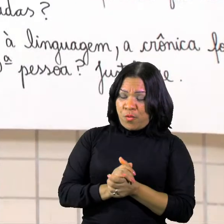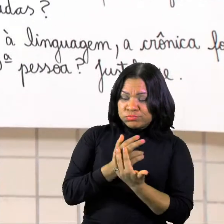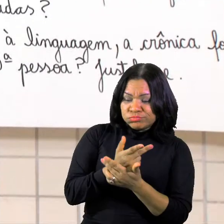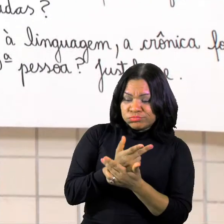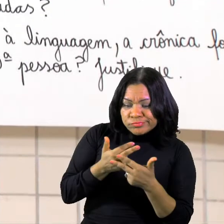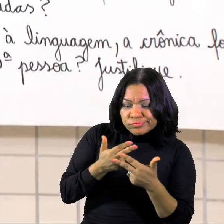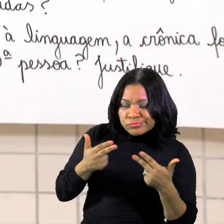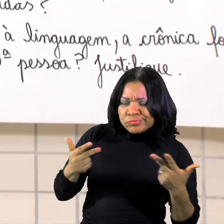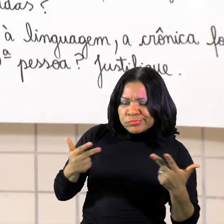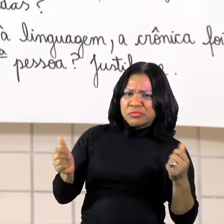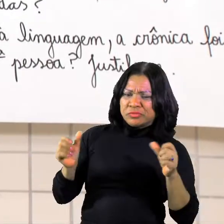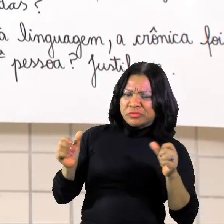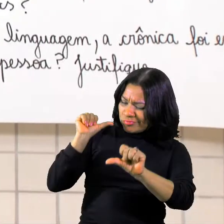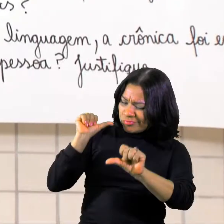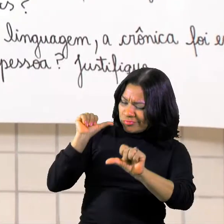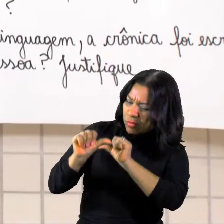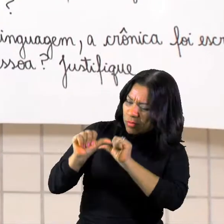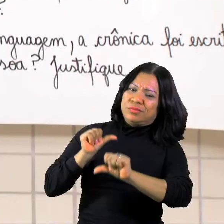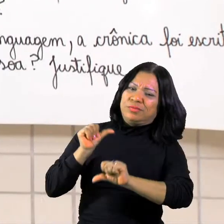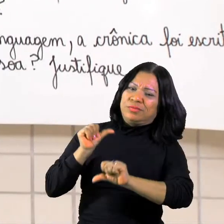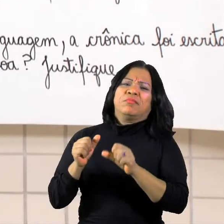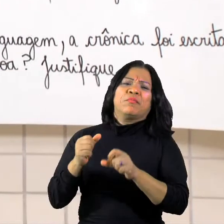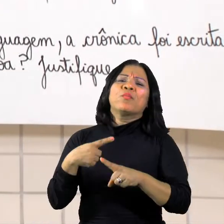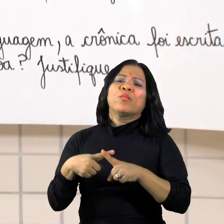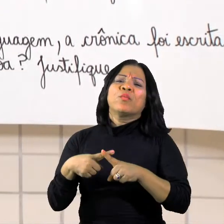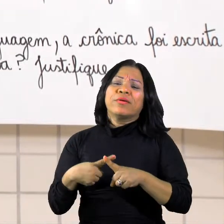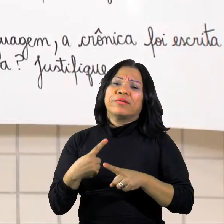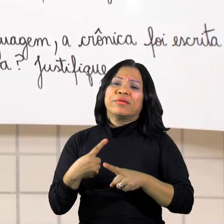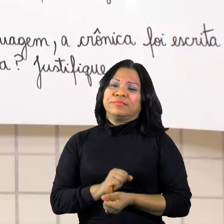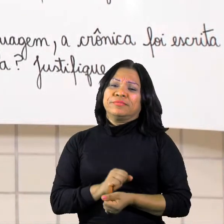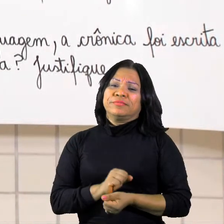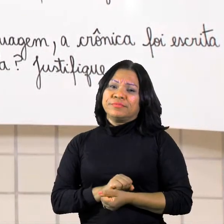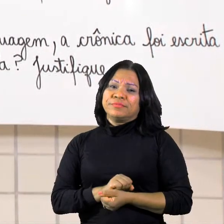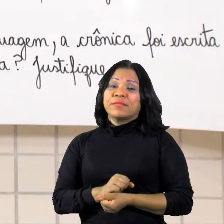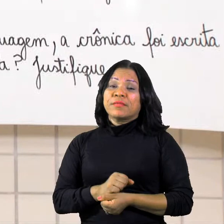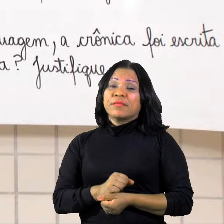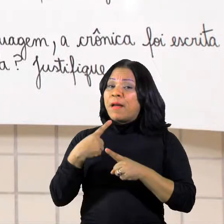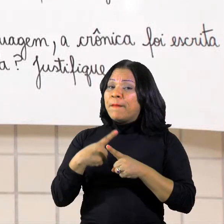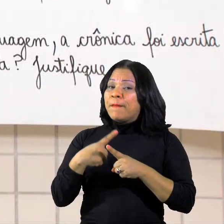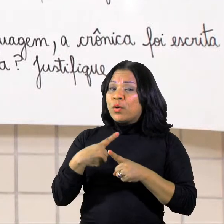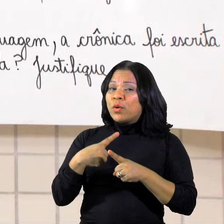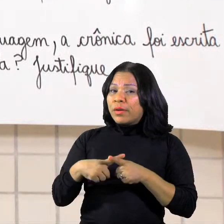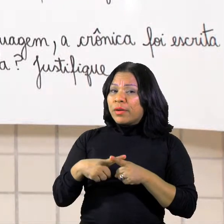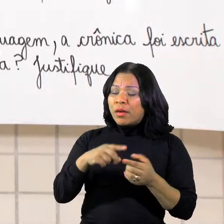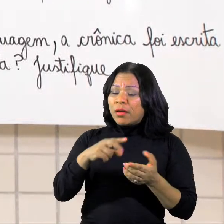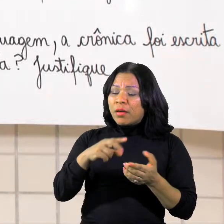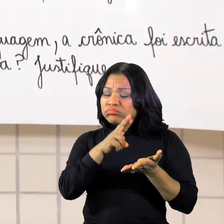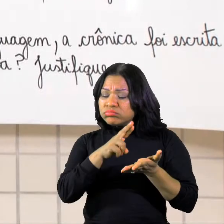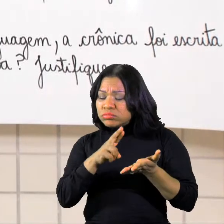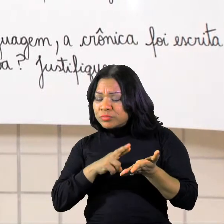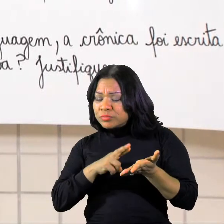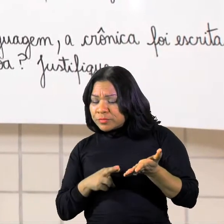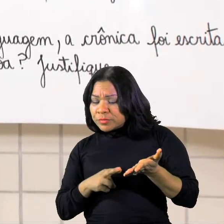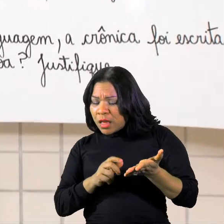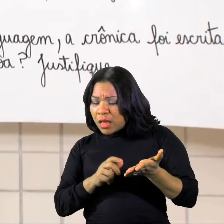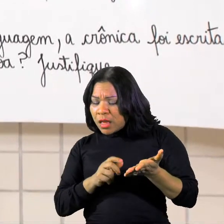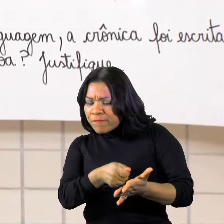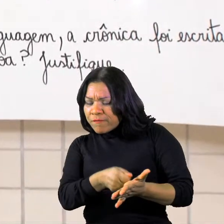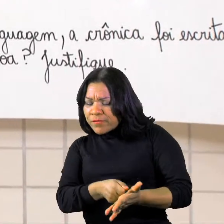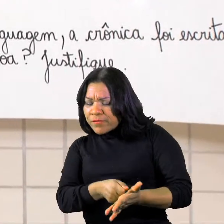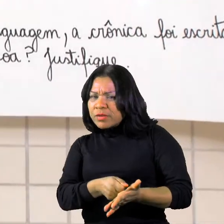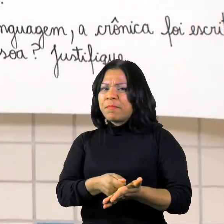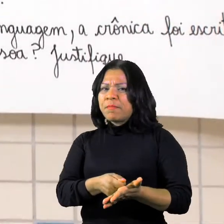mudadas. Por que ele fala isso? Por que o narrador afirma que as lendas povoaram, né, a